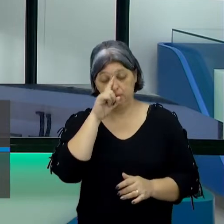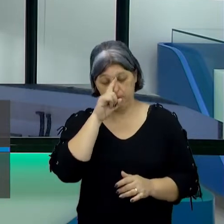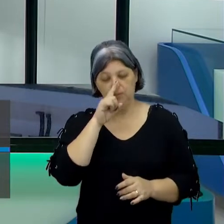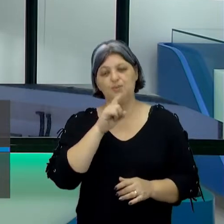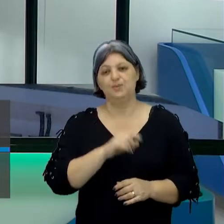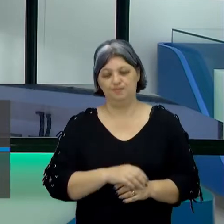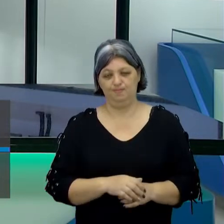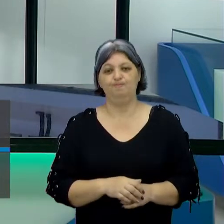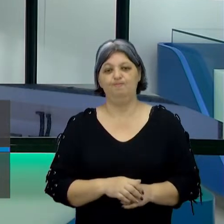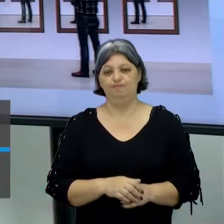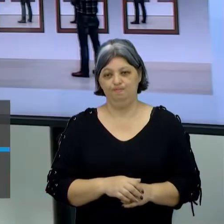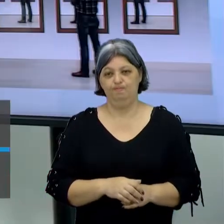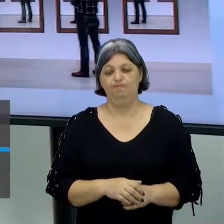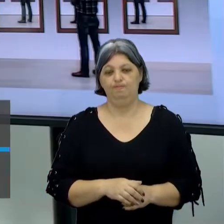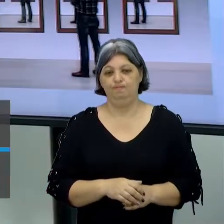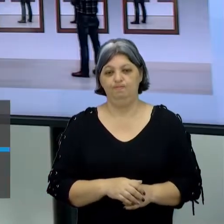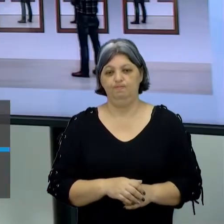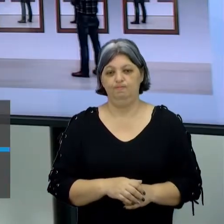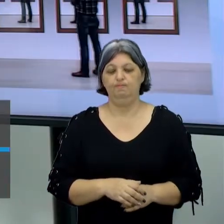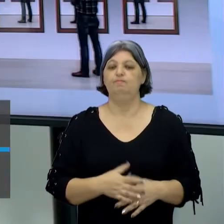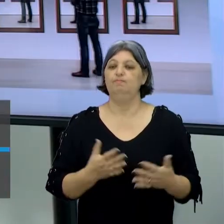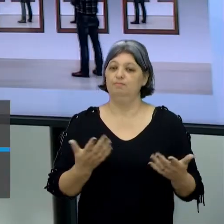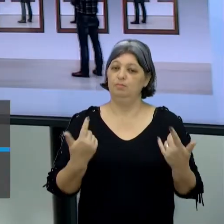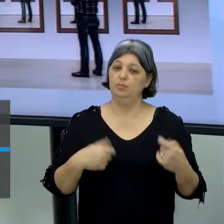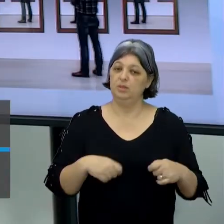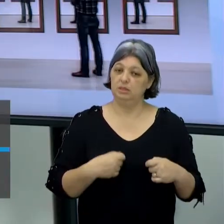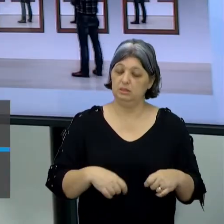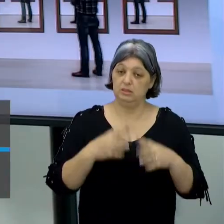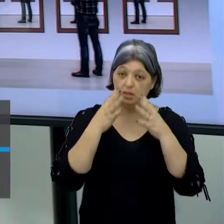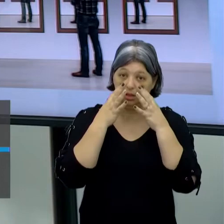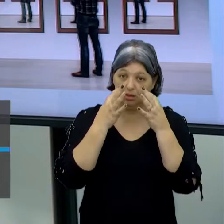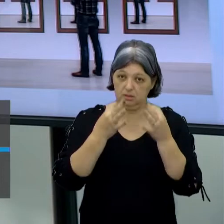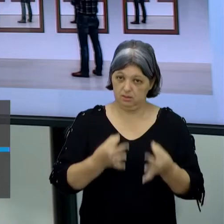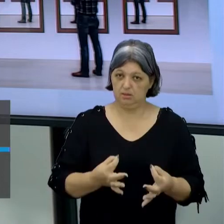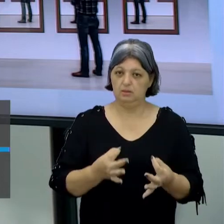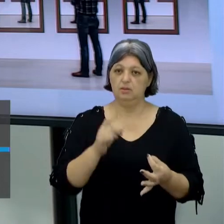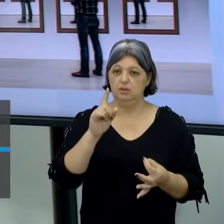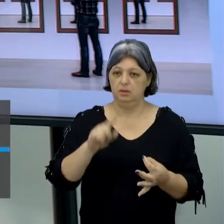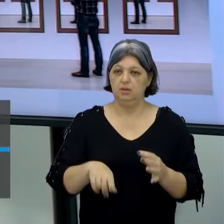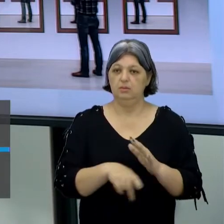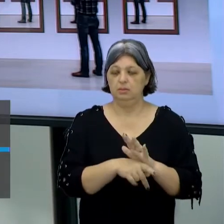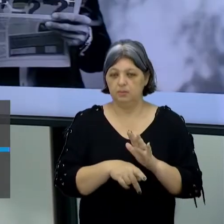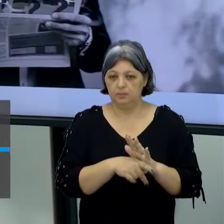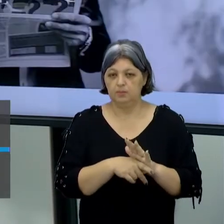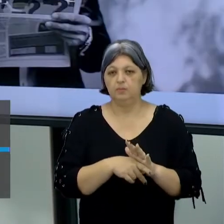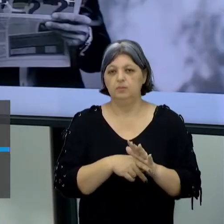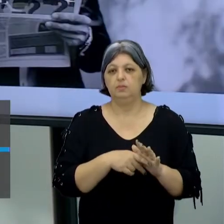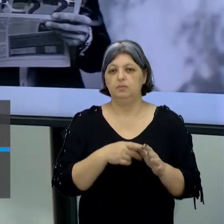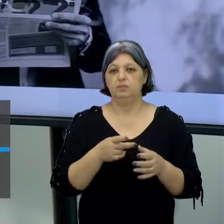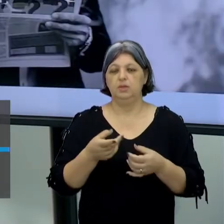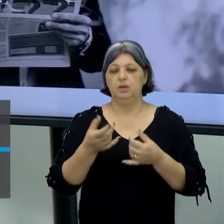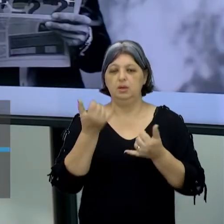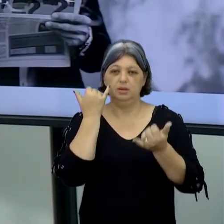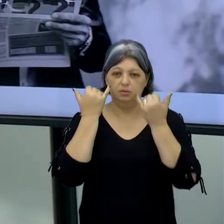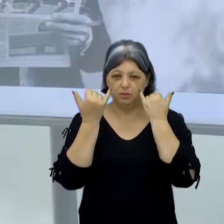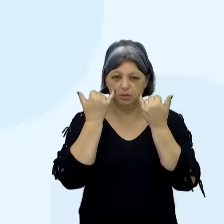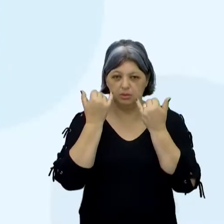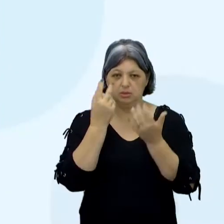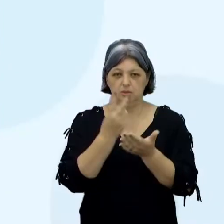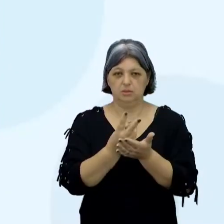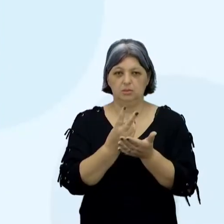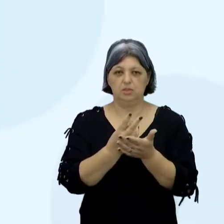perigoso. Então, tem que ter muito cuidado com isso. Essa é a câmera de eco. Tá. Complicado. Mais um,